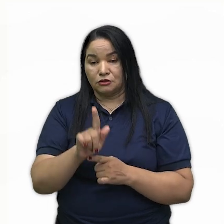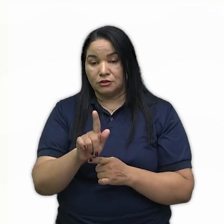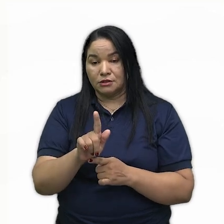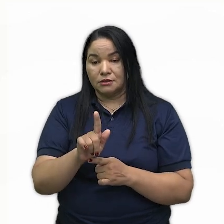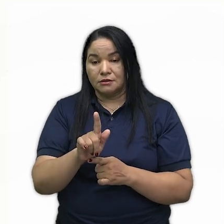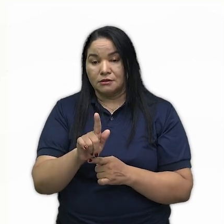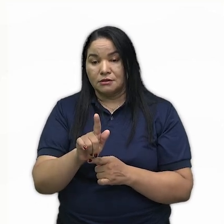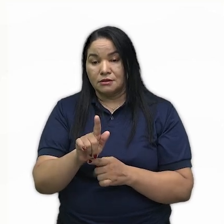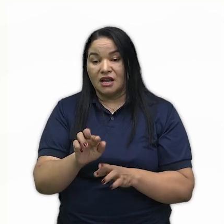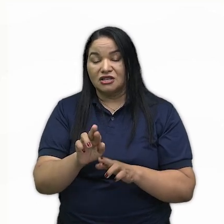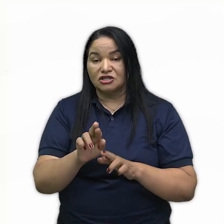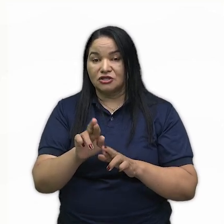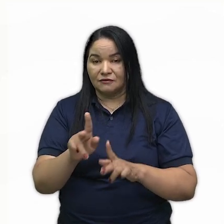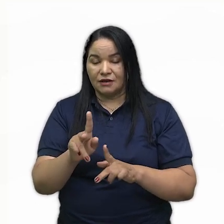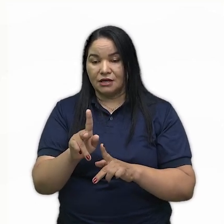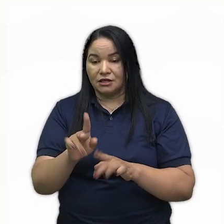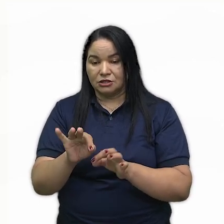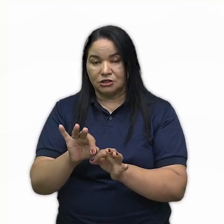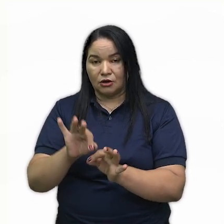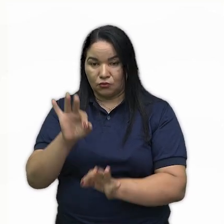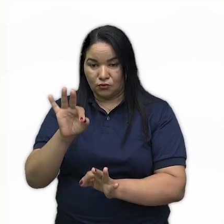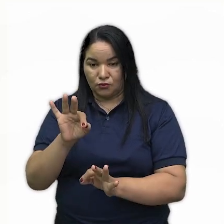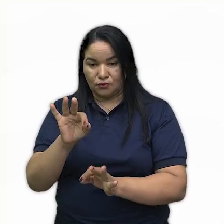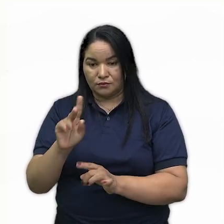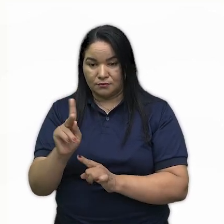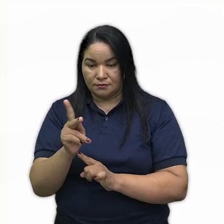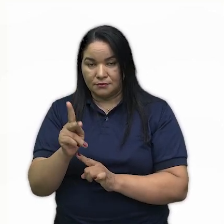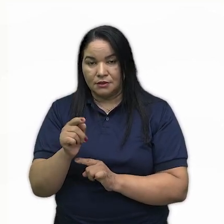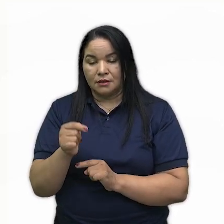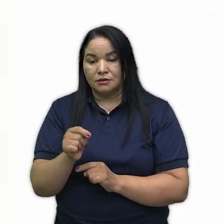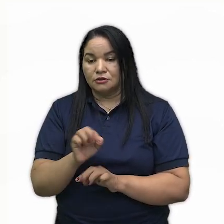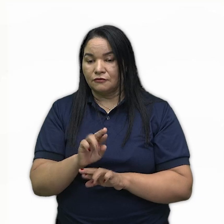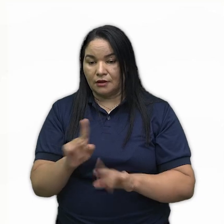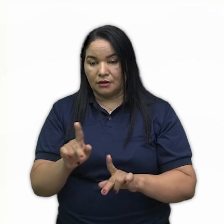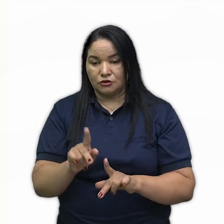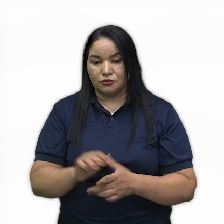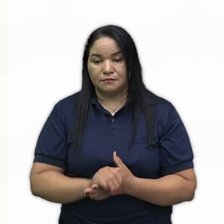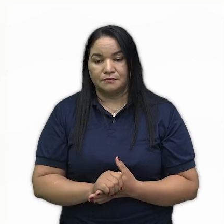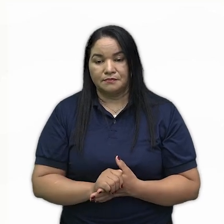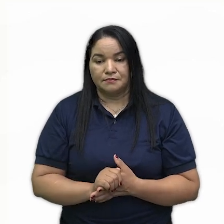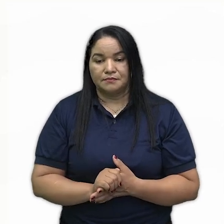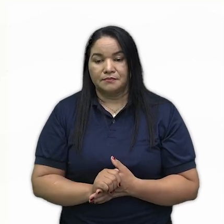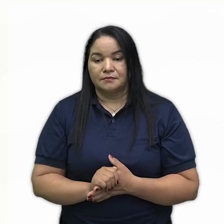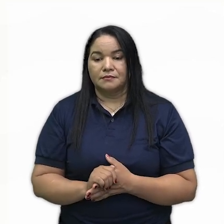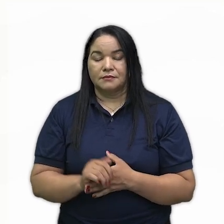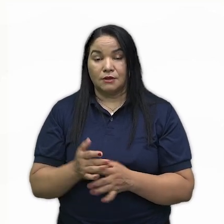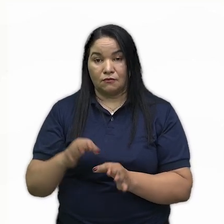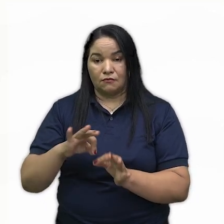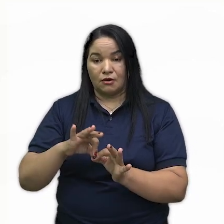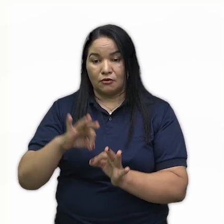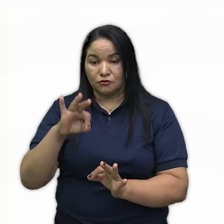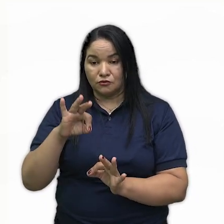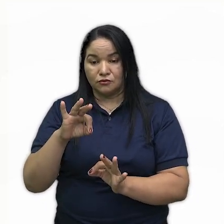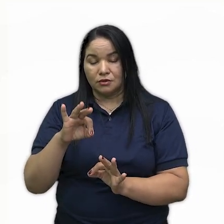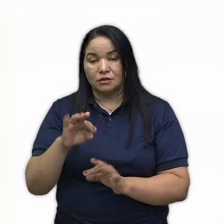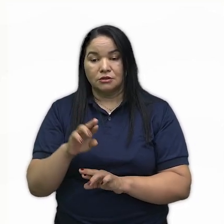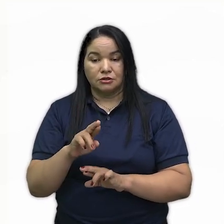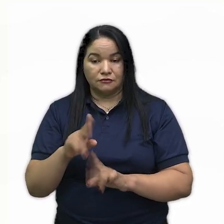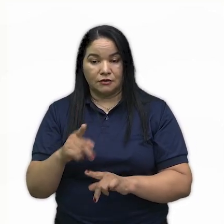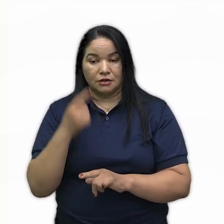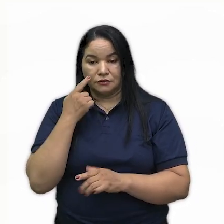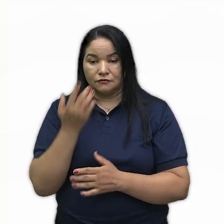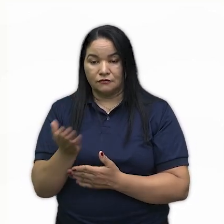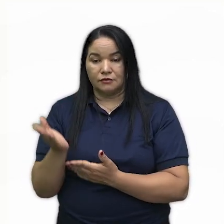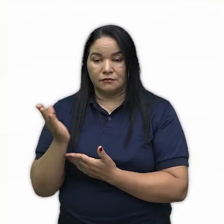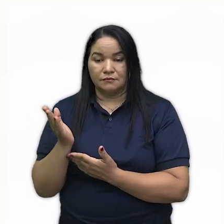a minha geratriz não é igual à minha altura, tá bom? A minha altura, eu vou